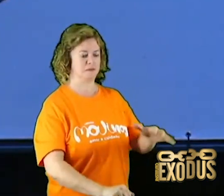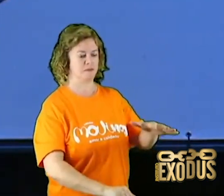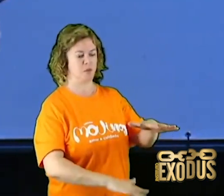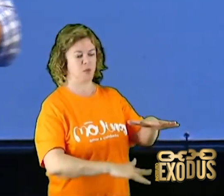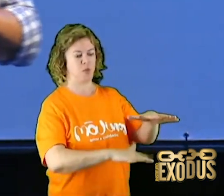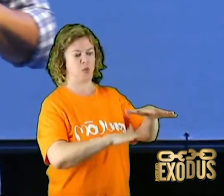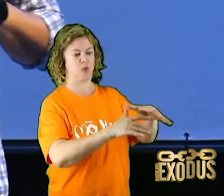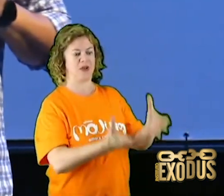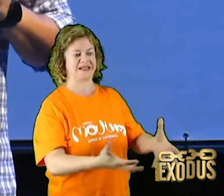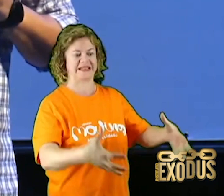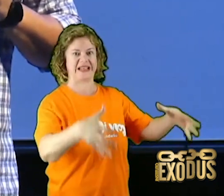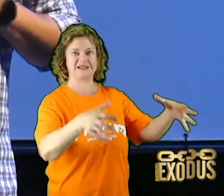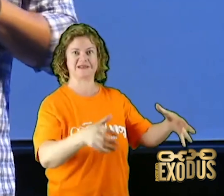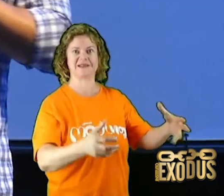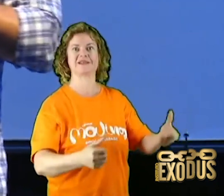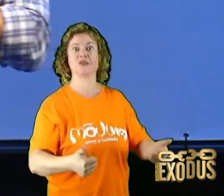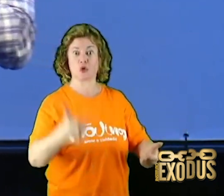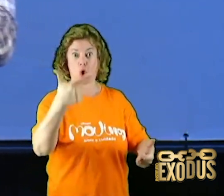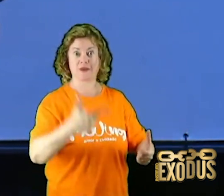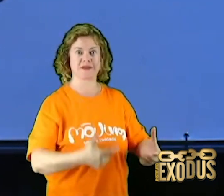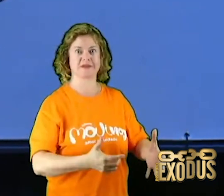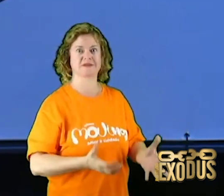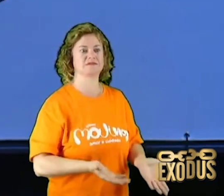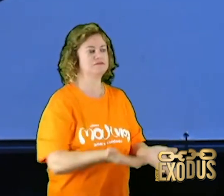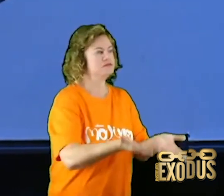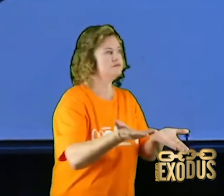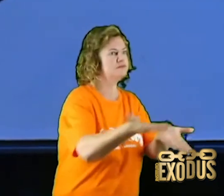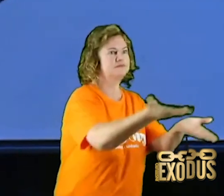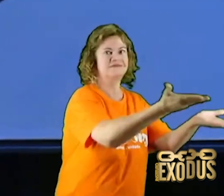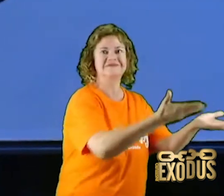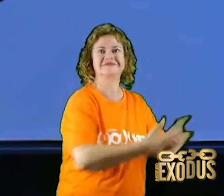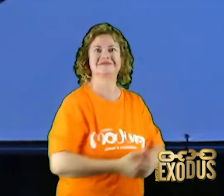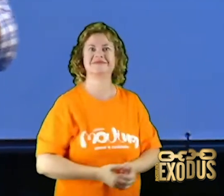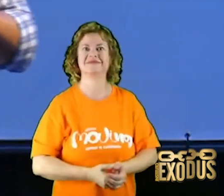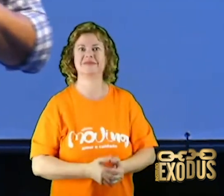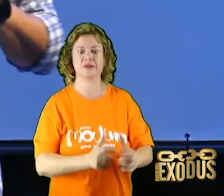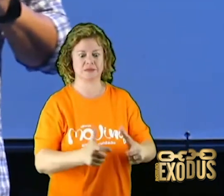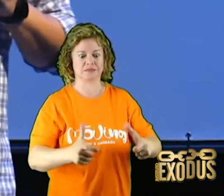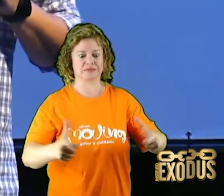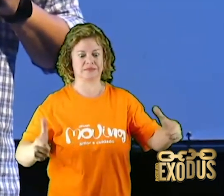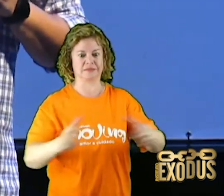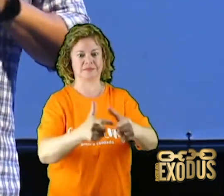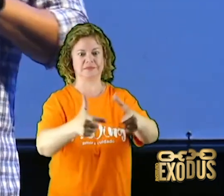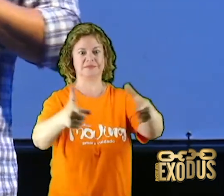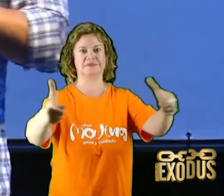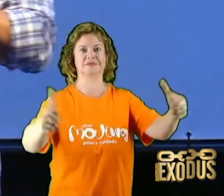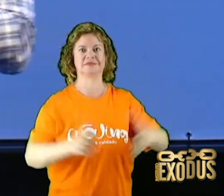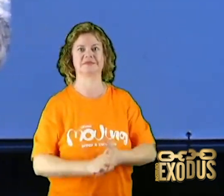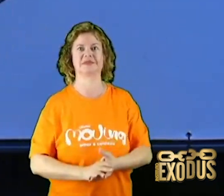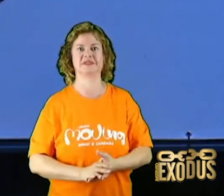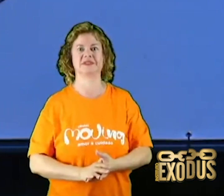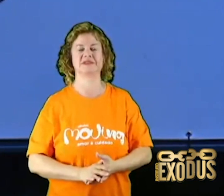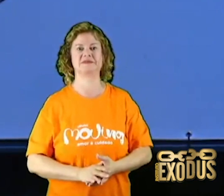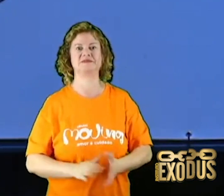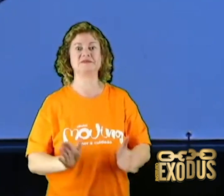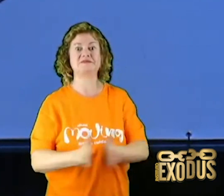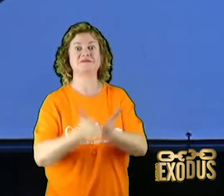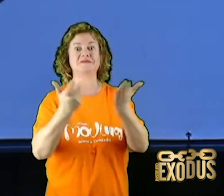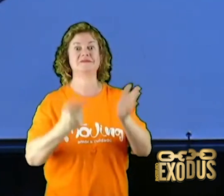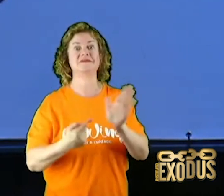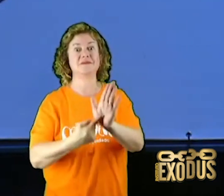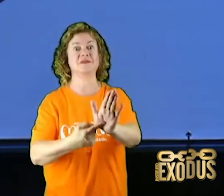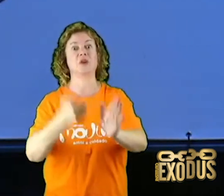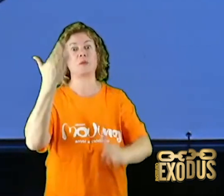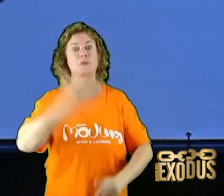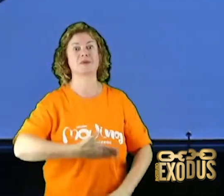fome. Quem beber da água que eu der, jamais terá sede. Ele faz o milagre e diz, eu sou a luz do mundo,